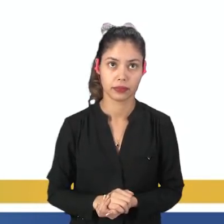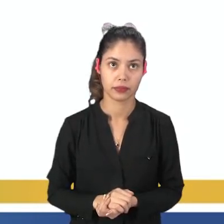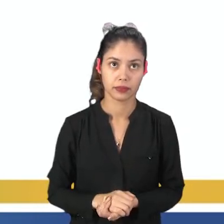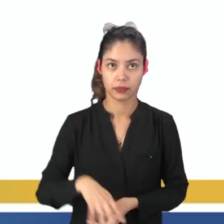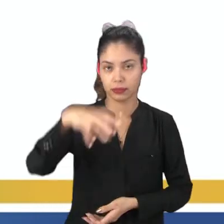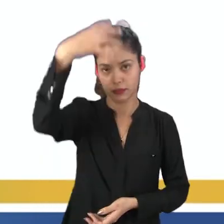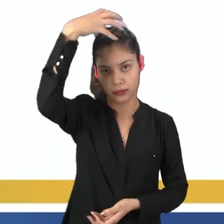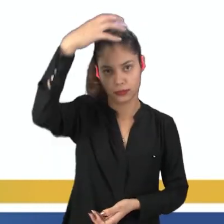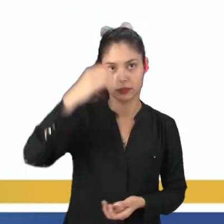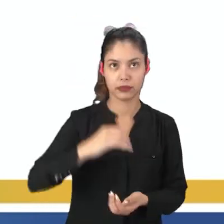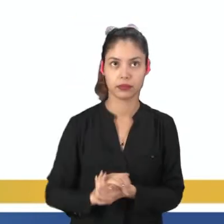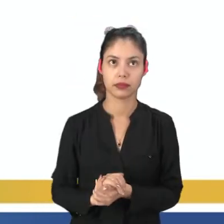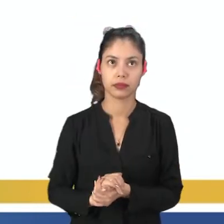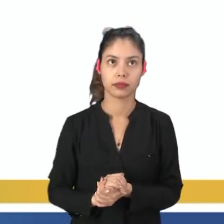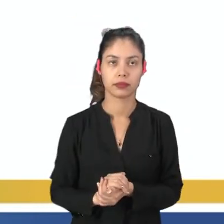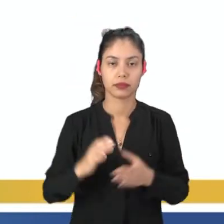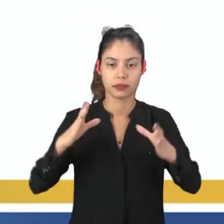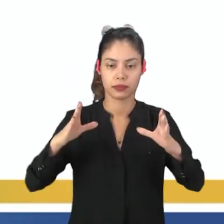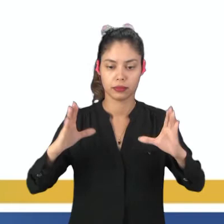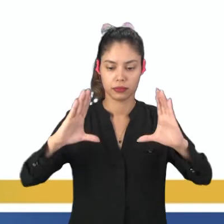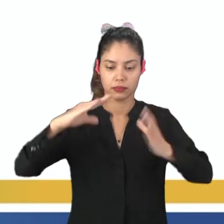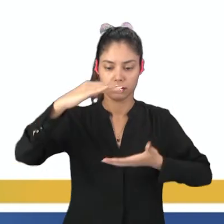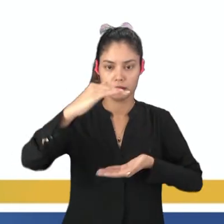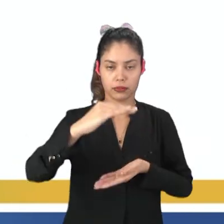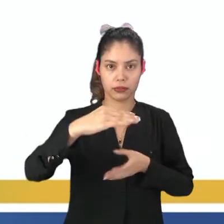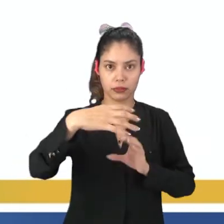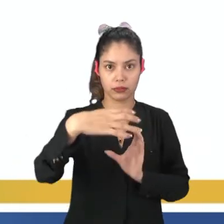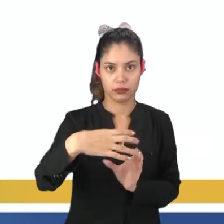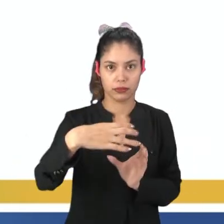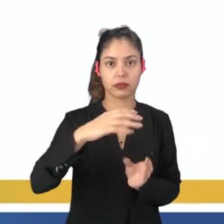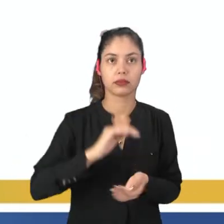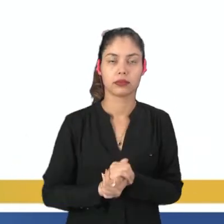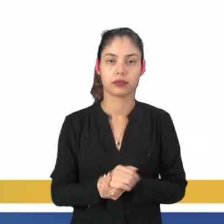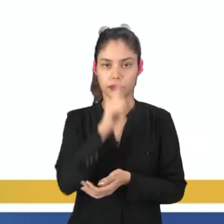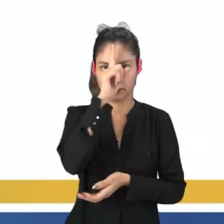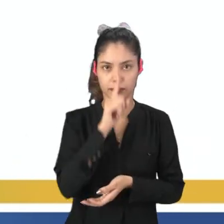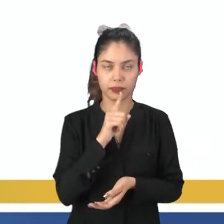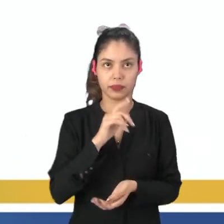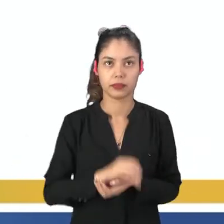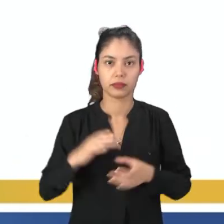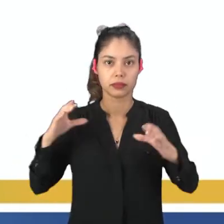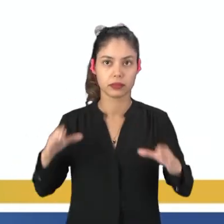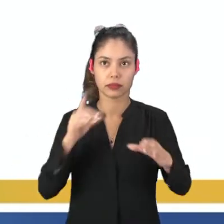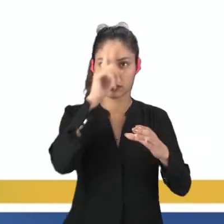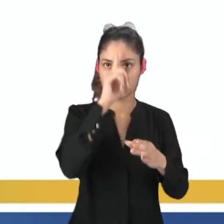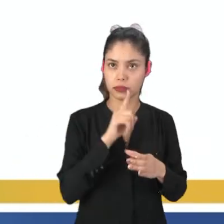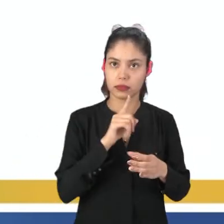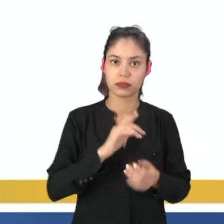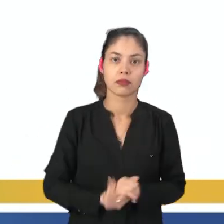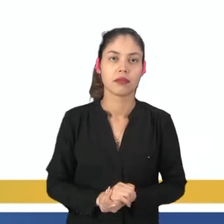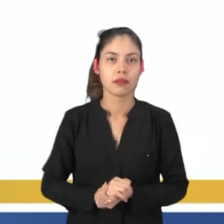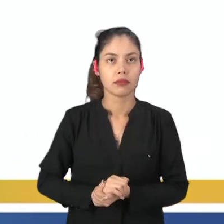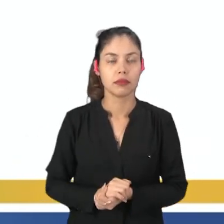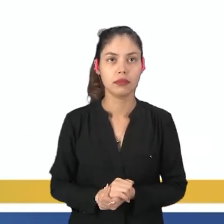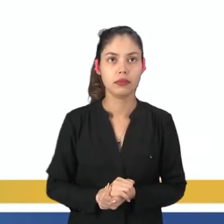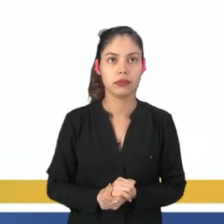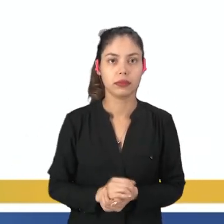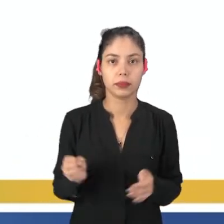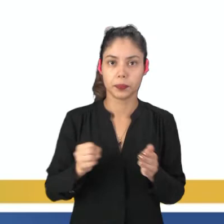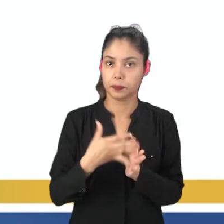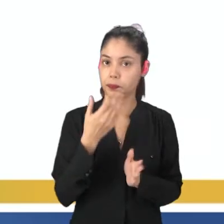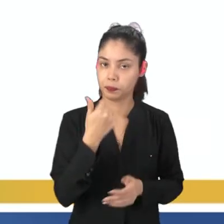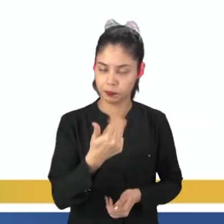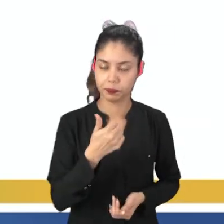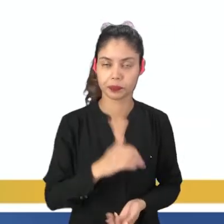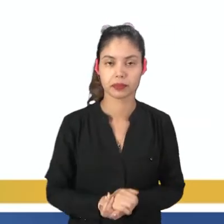rei melão, o legítimo herdeiro do trono da hortifruti. Aqui a gente tem uma propaganda muito